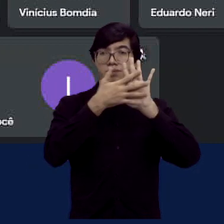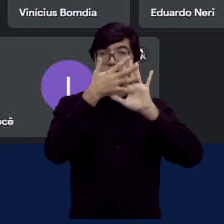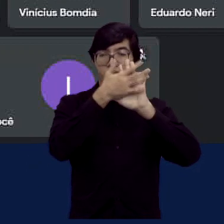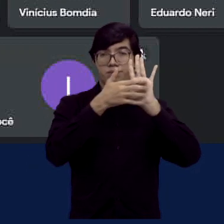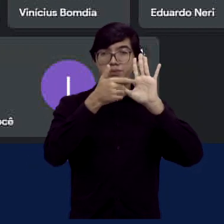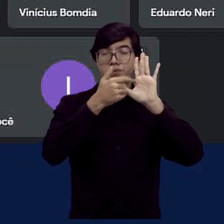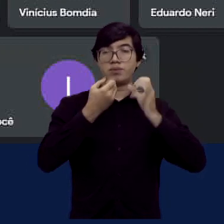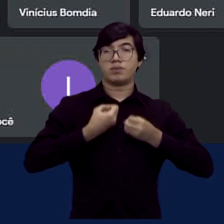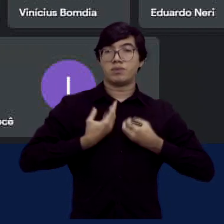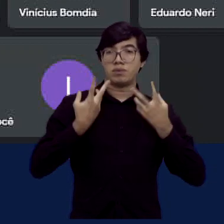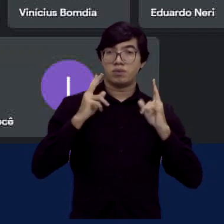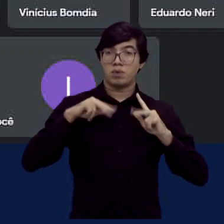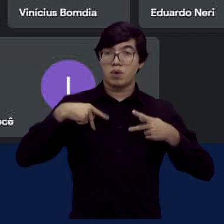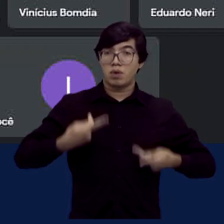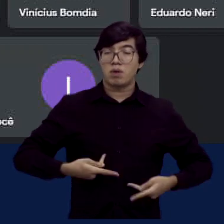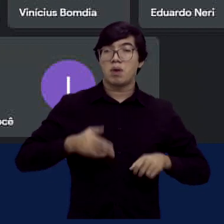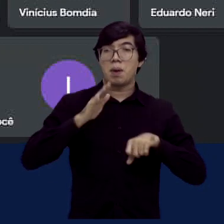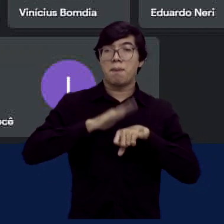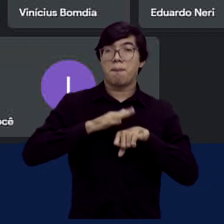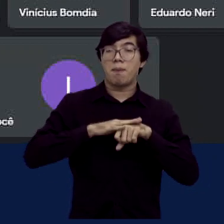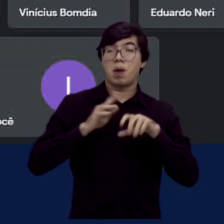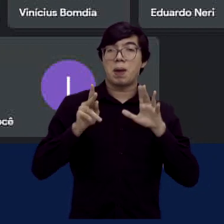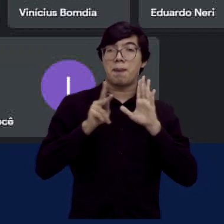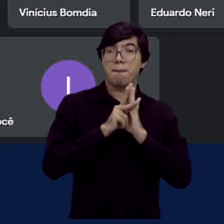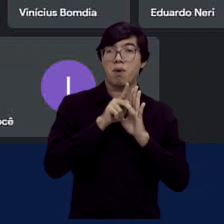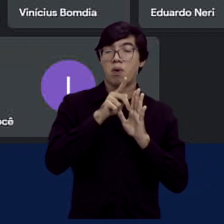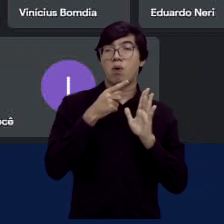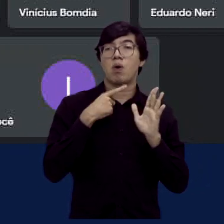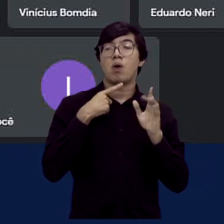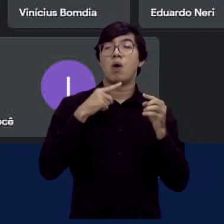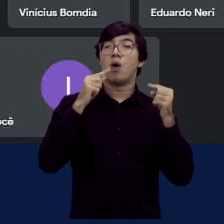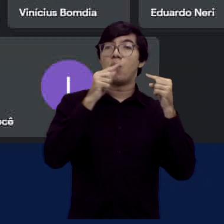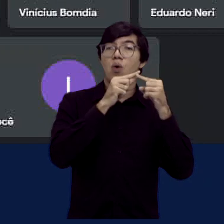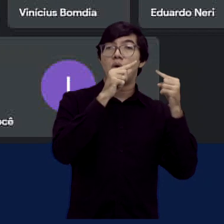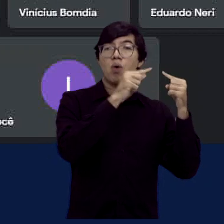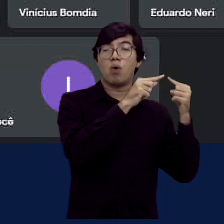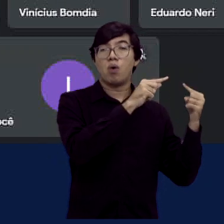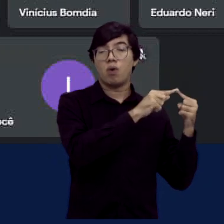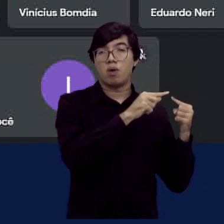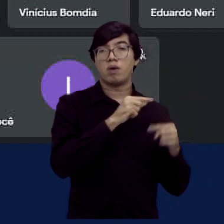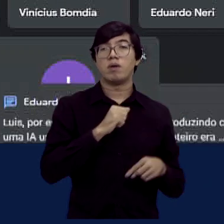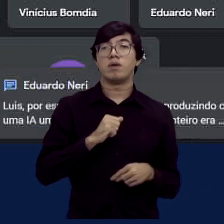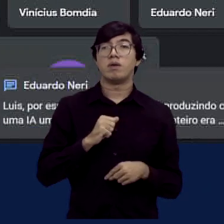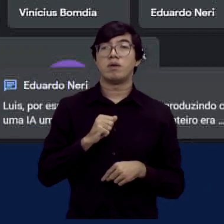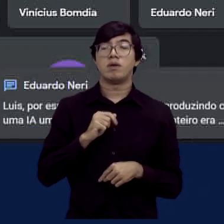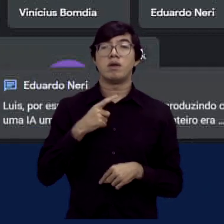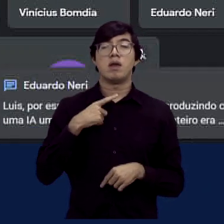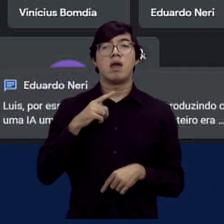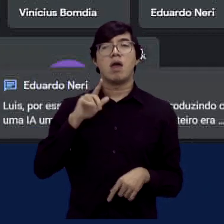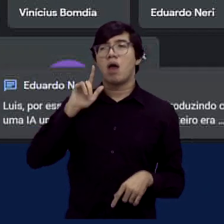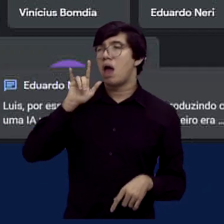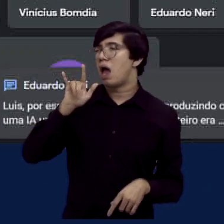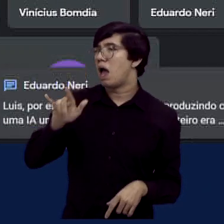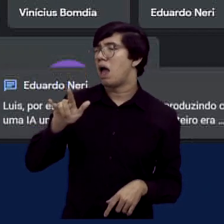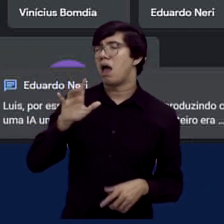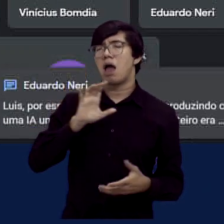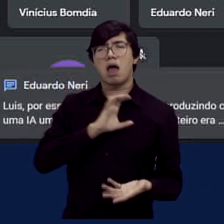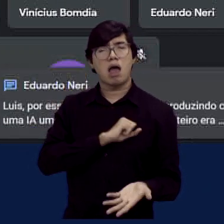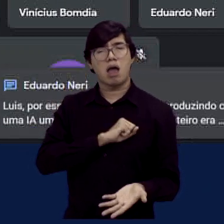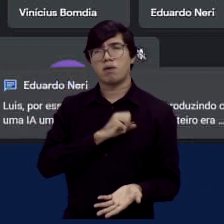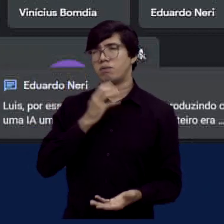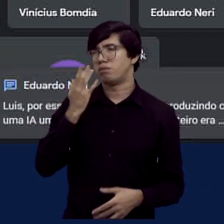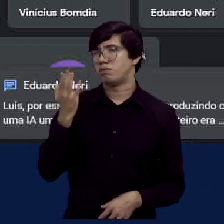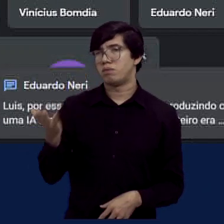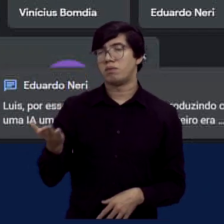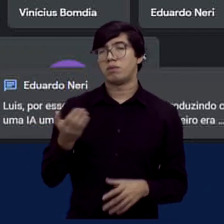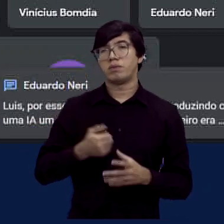divina captando uma fala humana, que se corresponde com as outras duas. E diz o seguinte: eu te amo porque te amo. Amor é